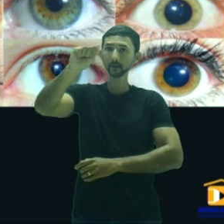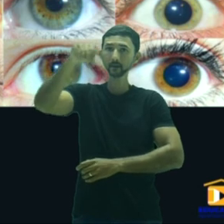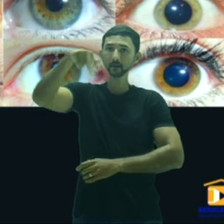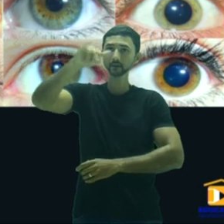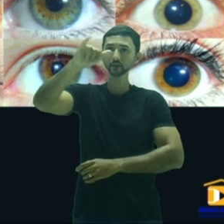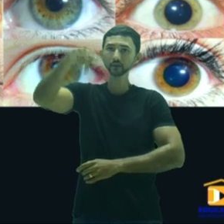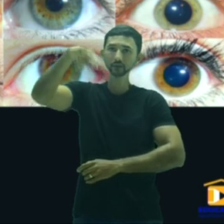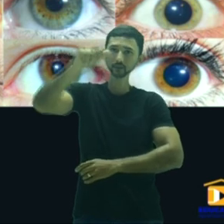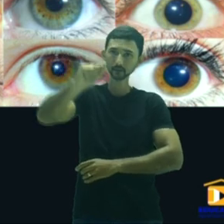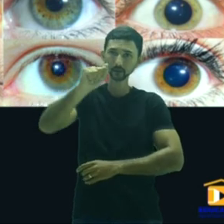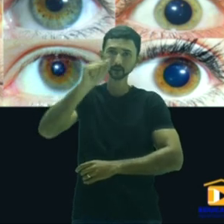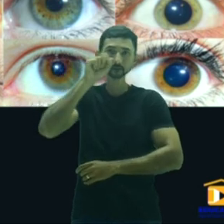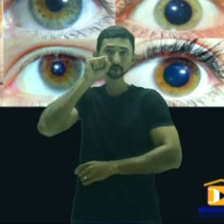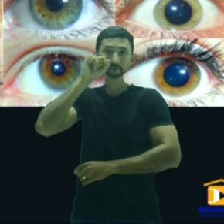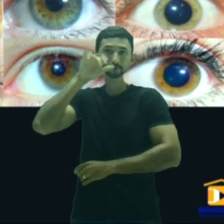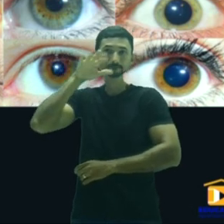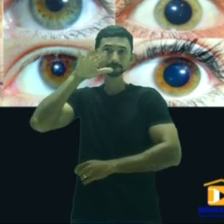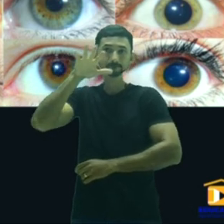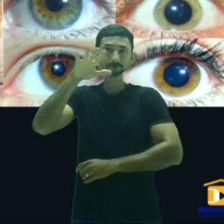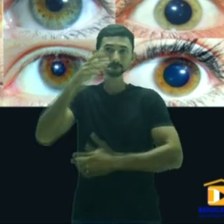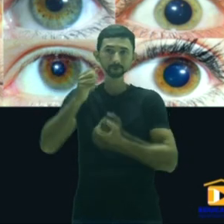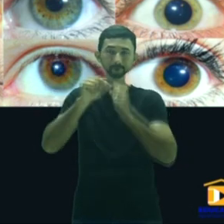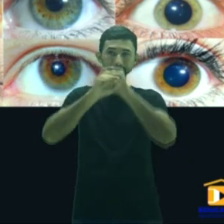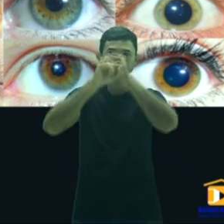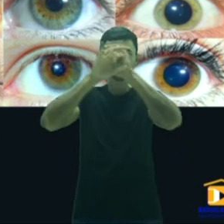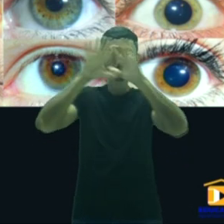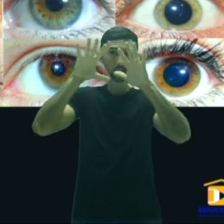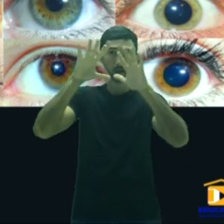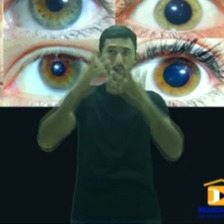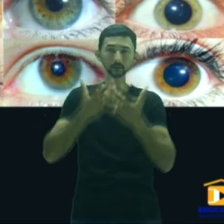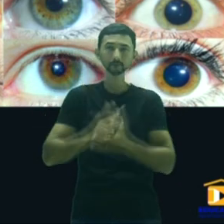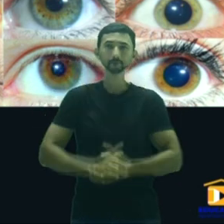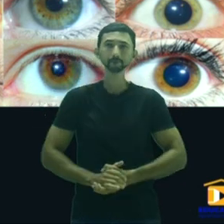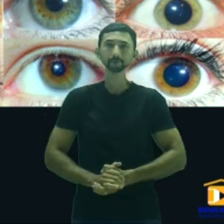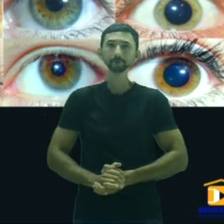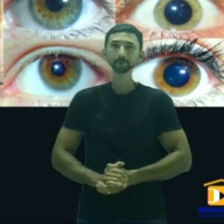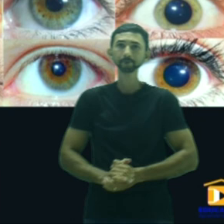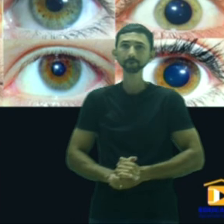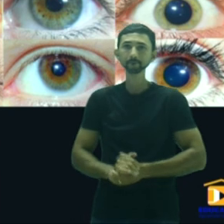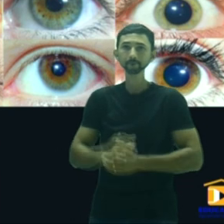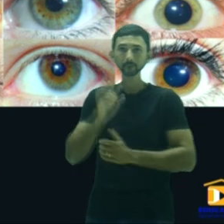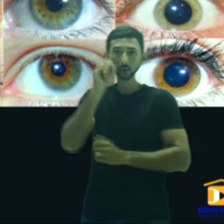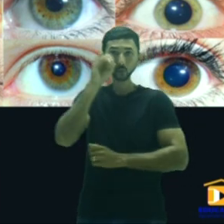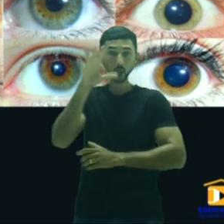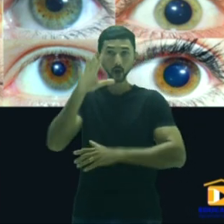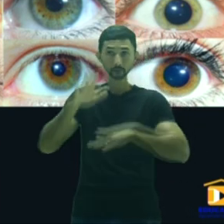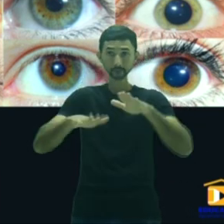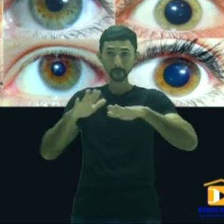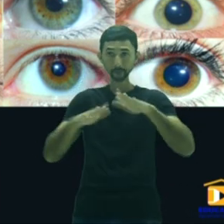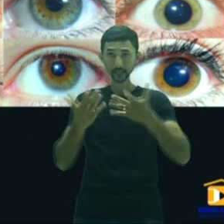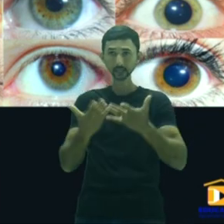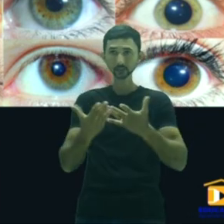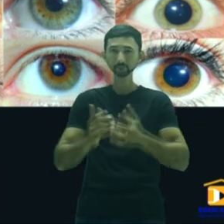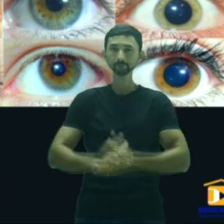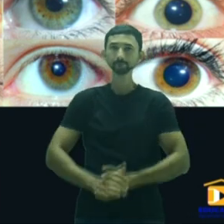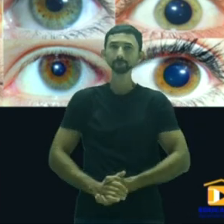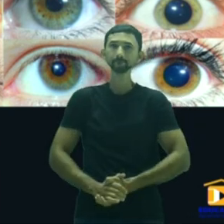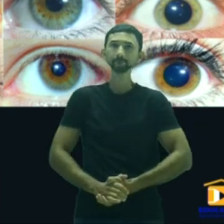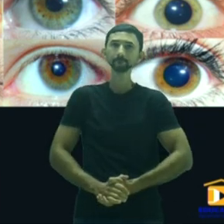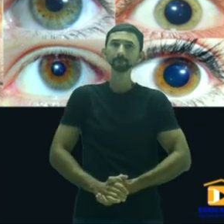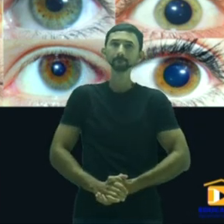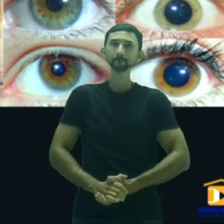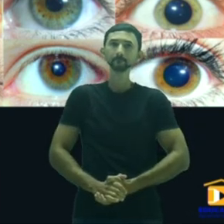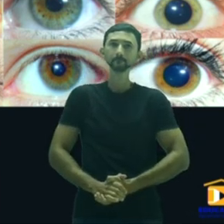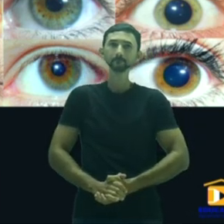normal. Ah, então esse caráter ele é considerado o quê? Dominante, então envolve expressividade. Tudo bem, tranquilos? Então aqui,